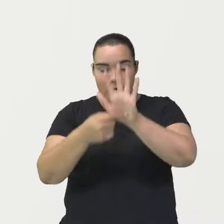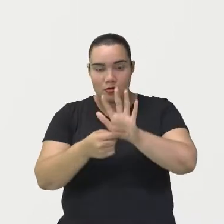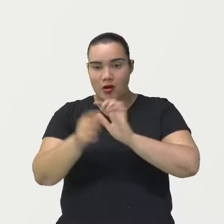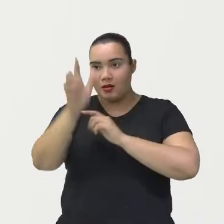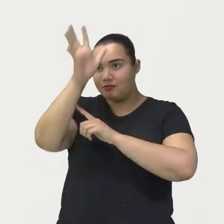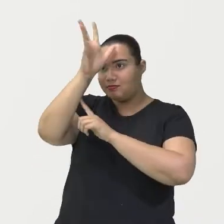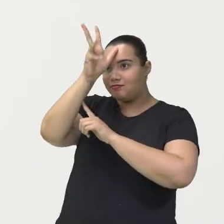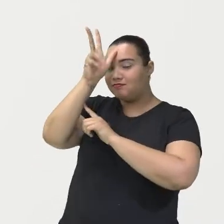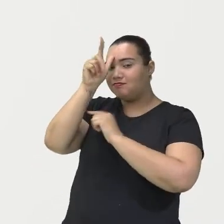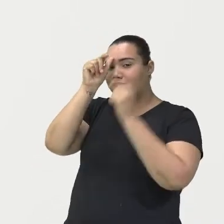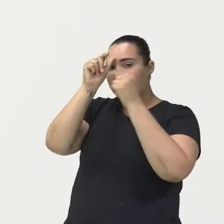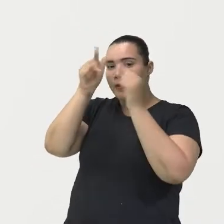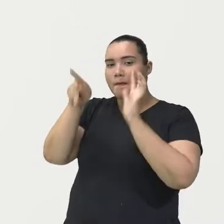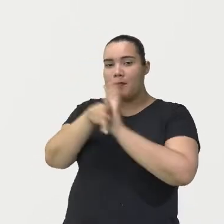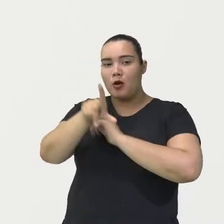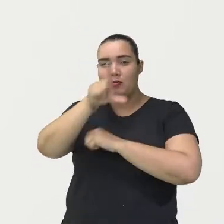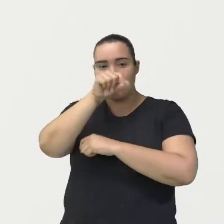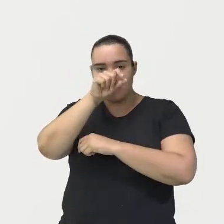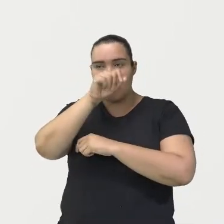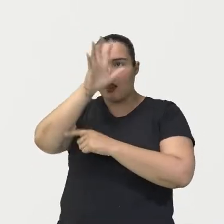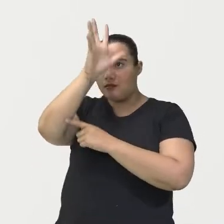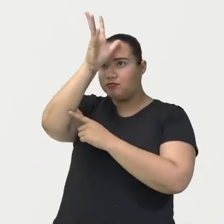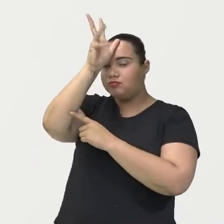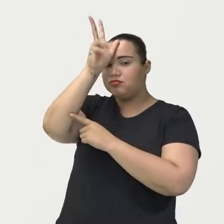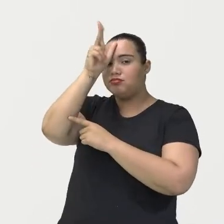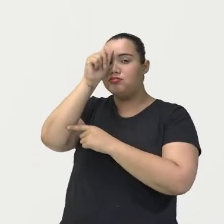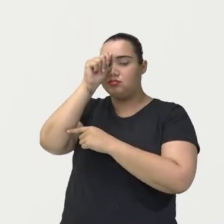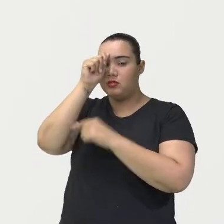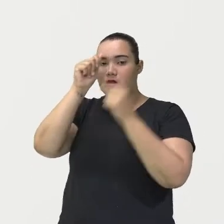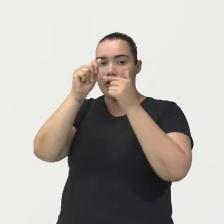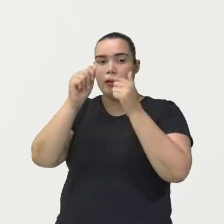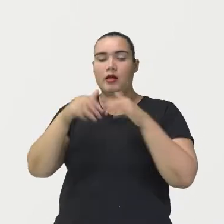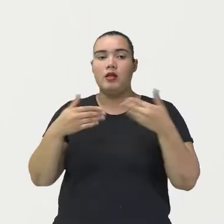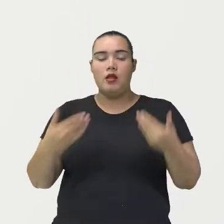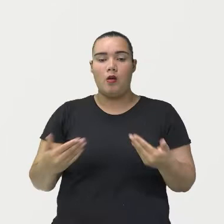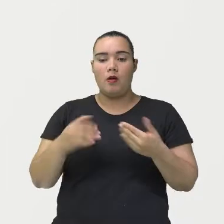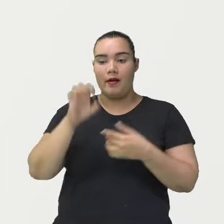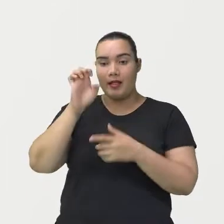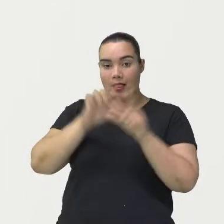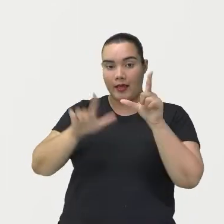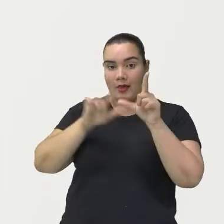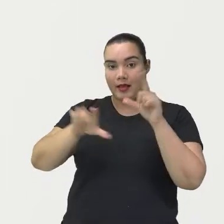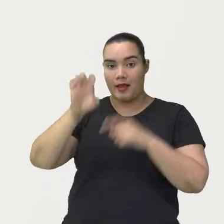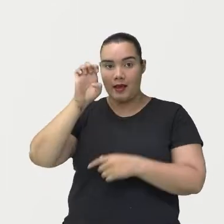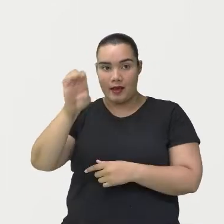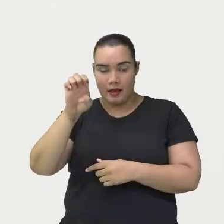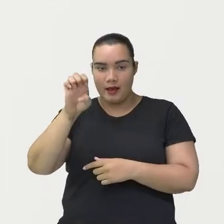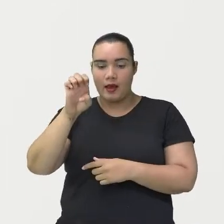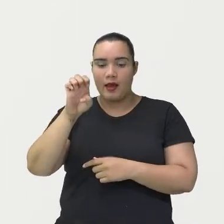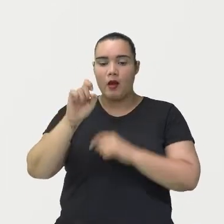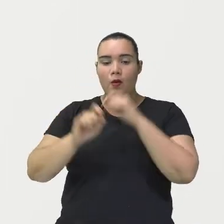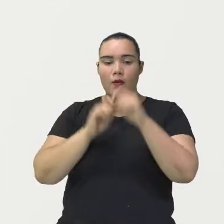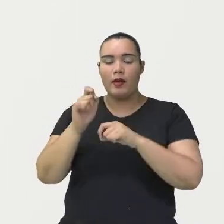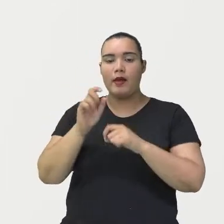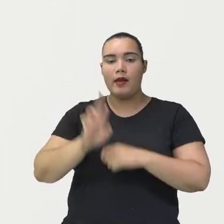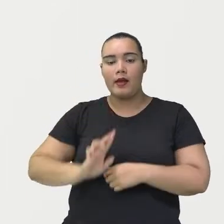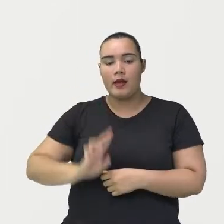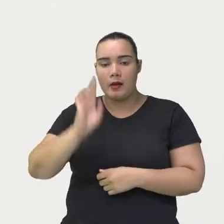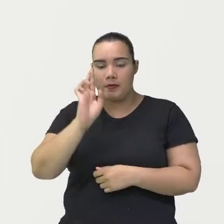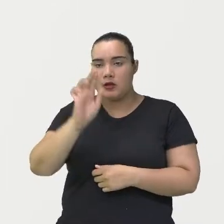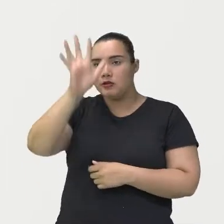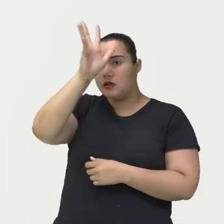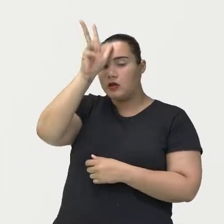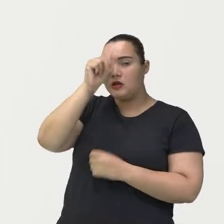a crista nas galinhas. Sendo que o E representa a crista ervilha. E